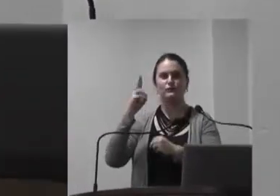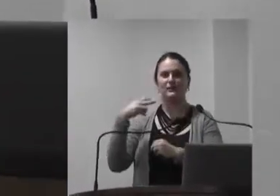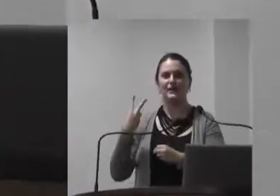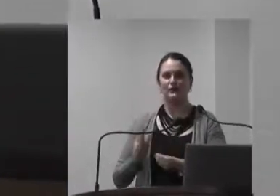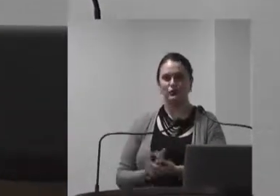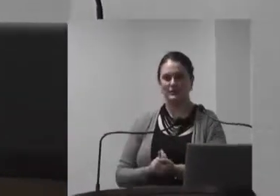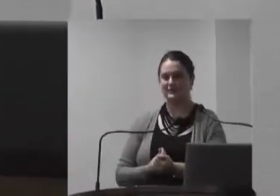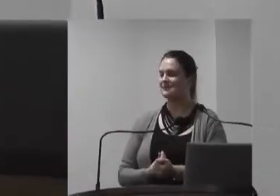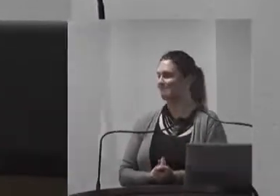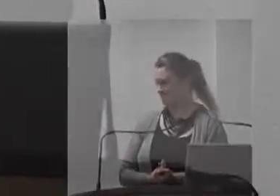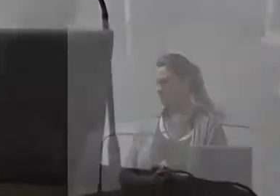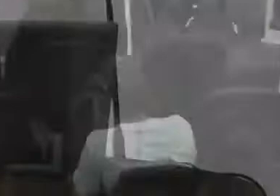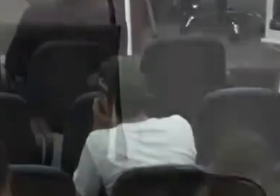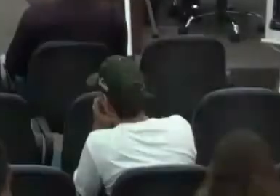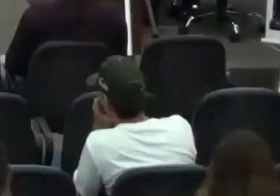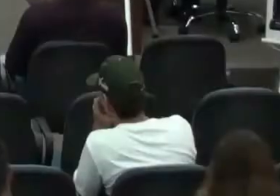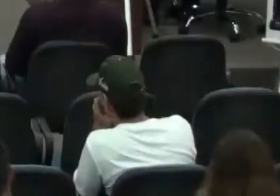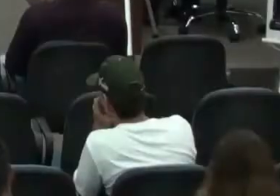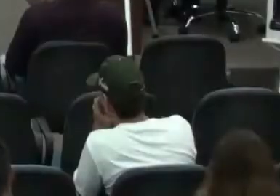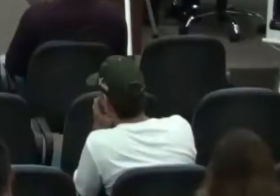a todos os vereadores.